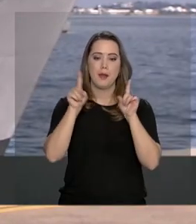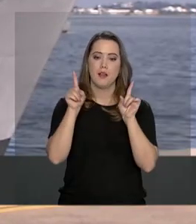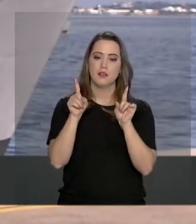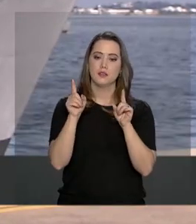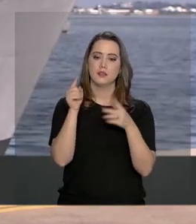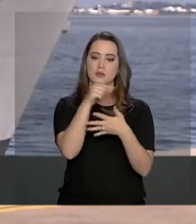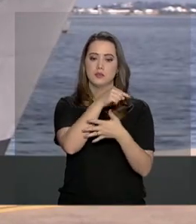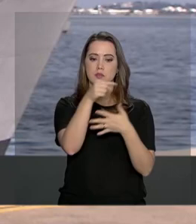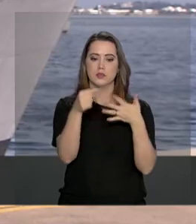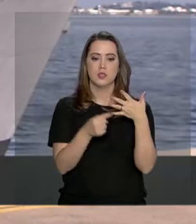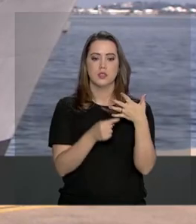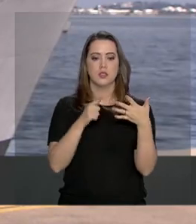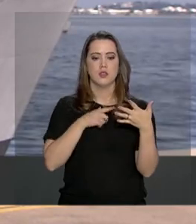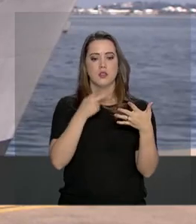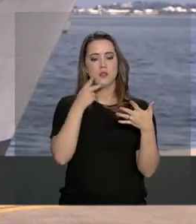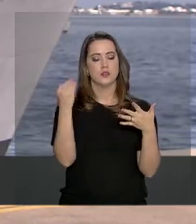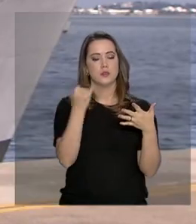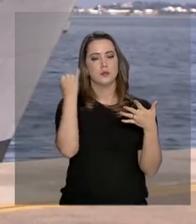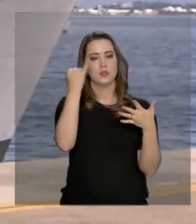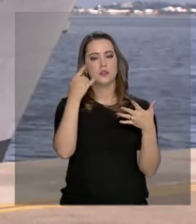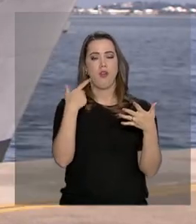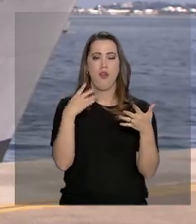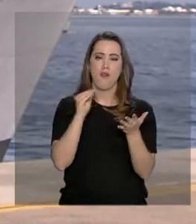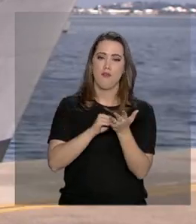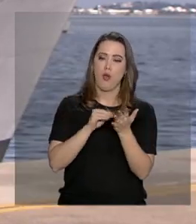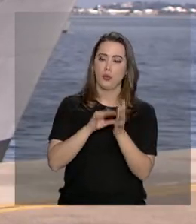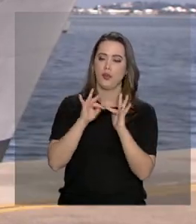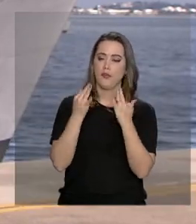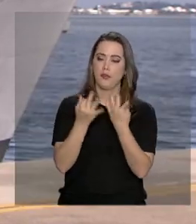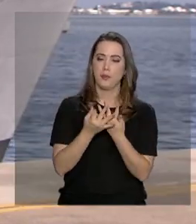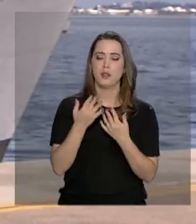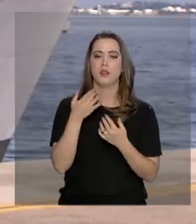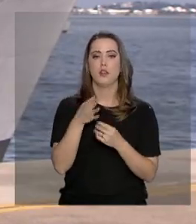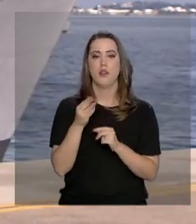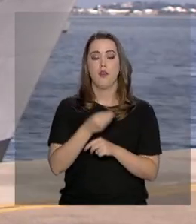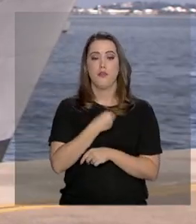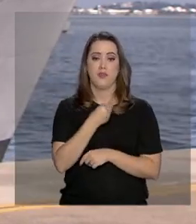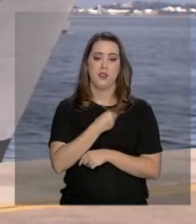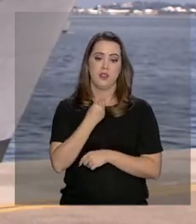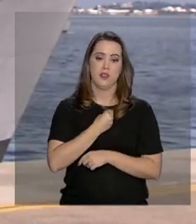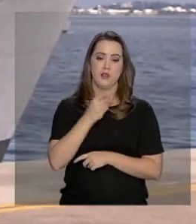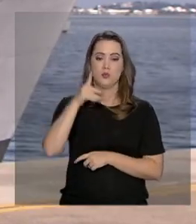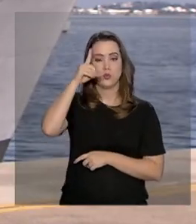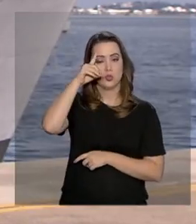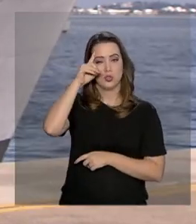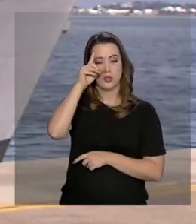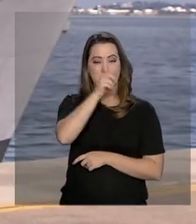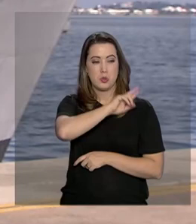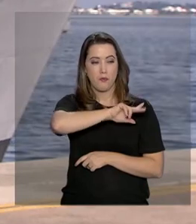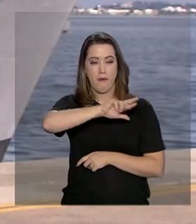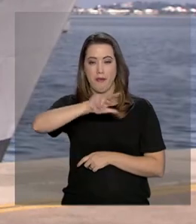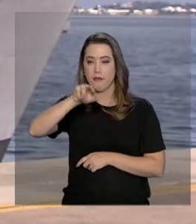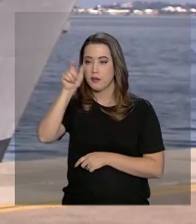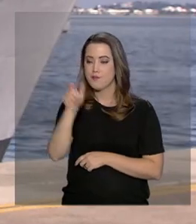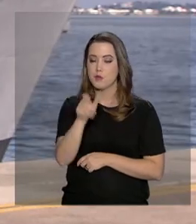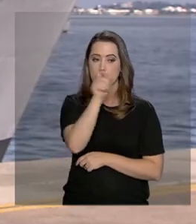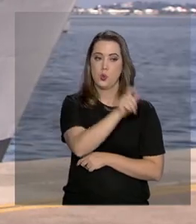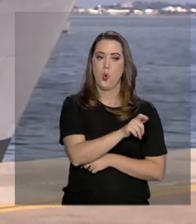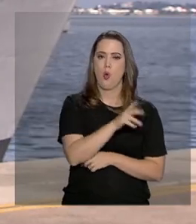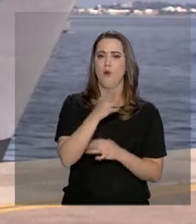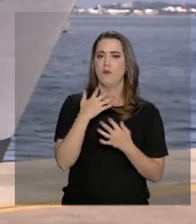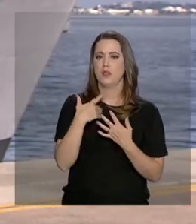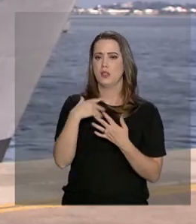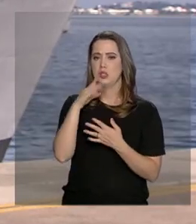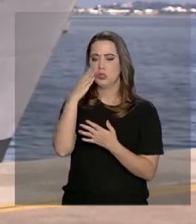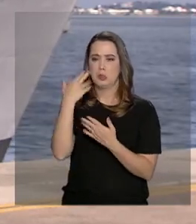dentre elas eu vou destacar a ausência familiar, né, o convívio diário com diversas pessoas,